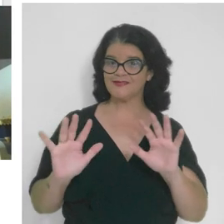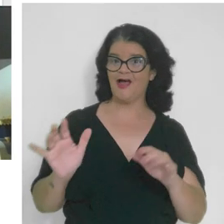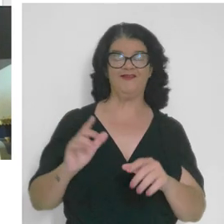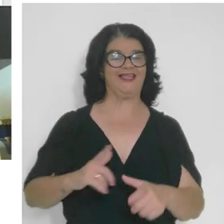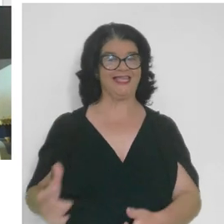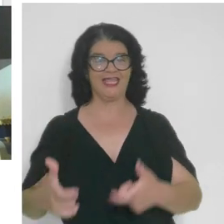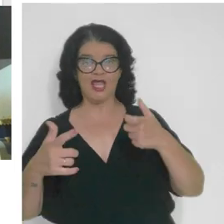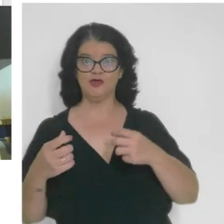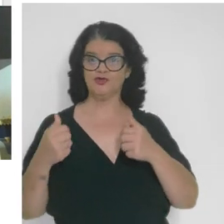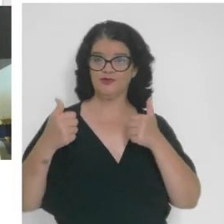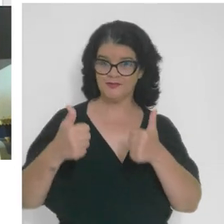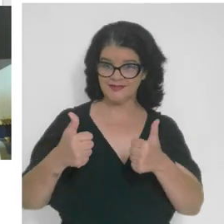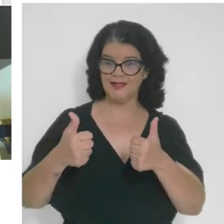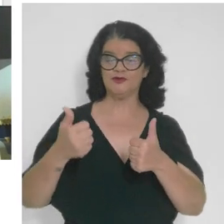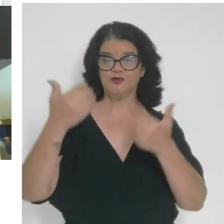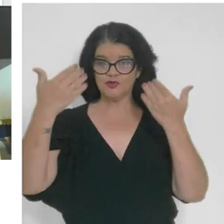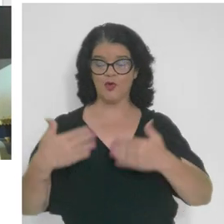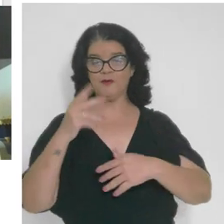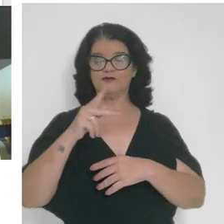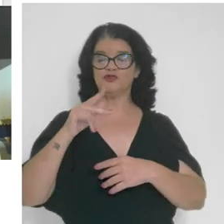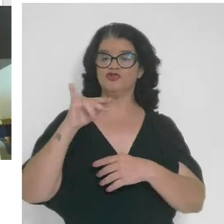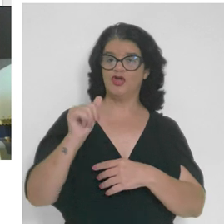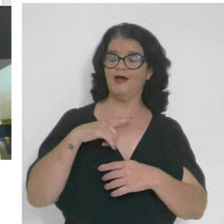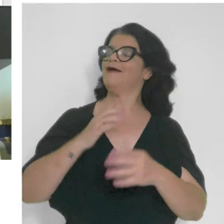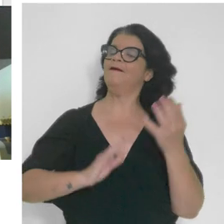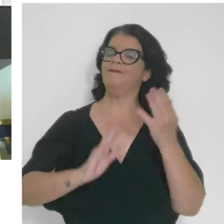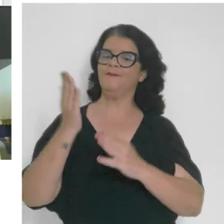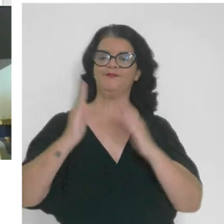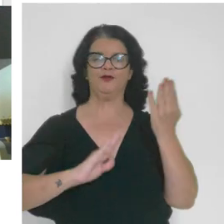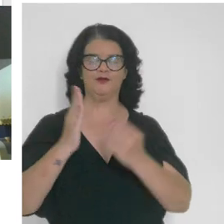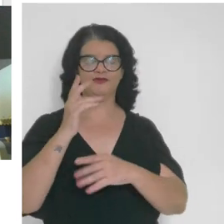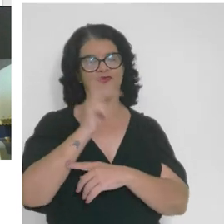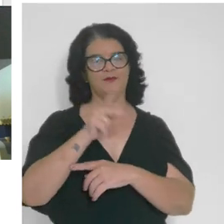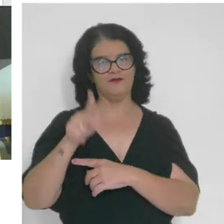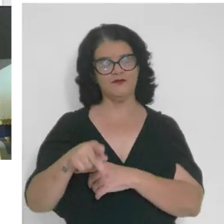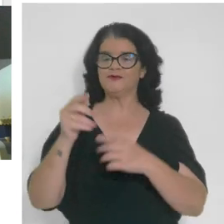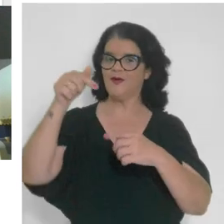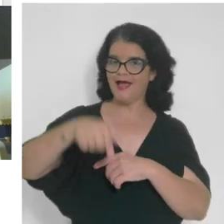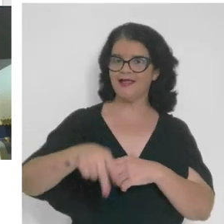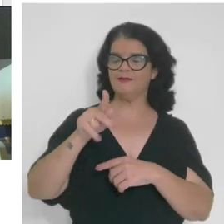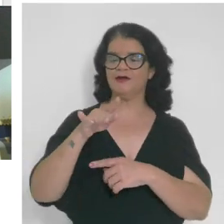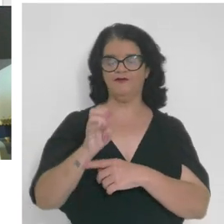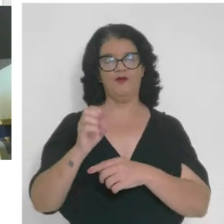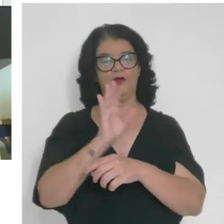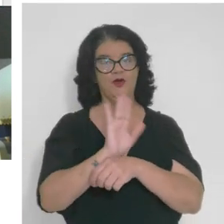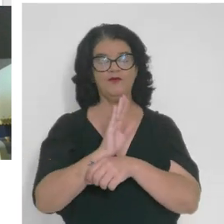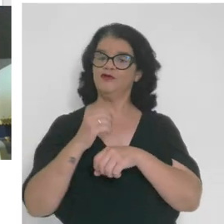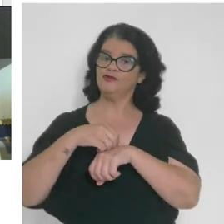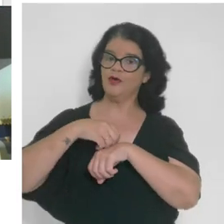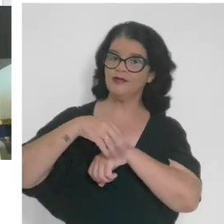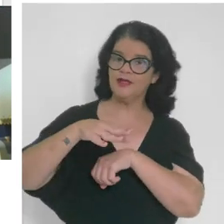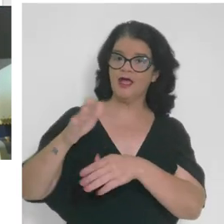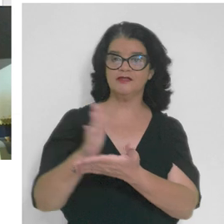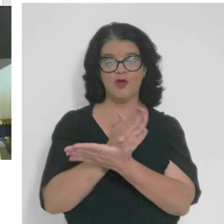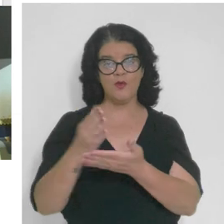Salve, salve, guerreiros, tudo certo? Eu sou o professor Joia, docente formador de biologia aqui do Pré-VUP. E no vídeo de hoje, pessoal, venho trazer para vocês algumas